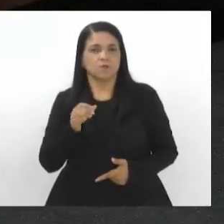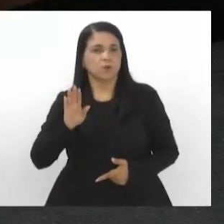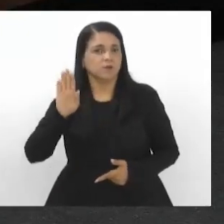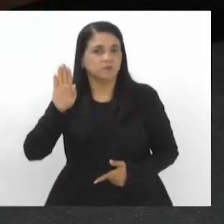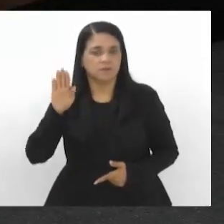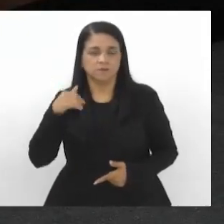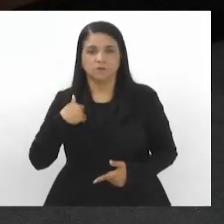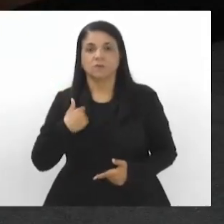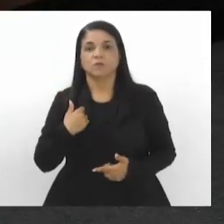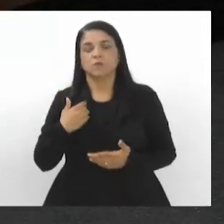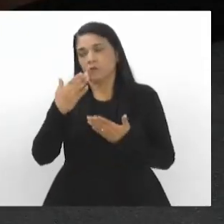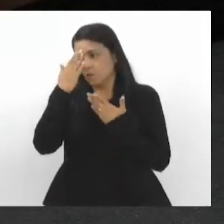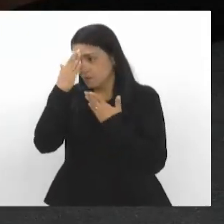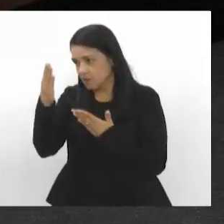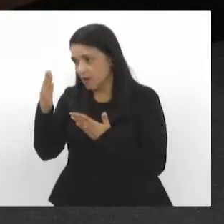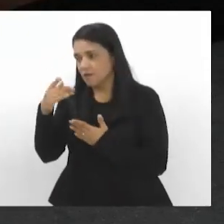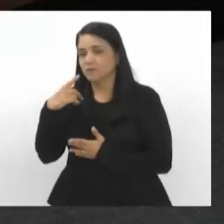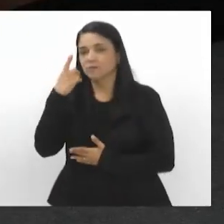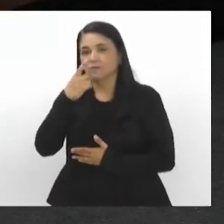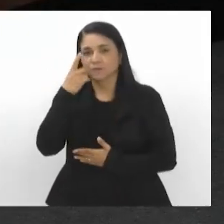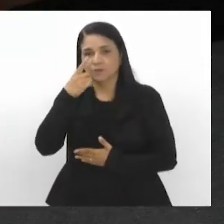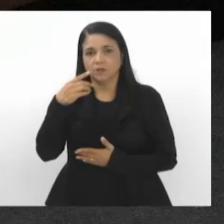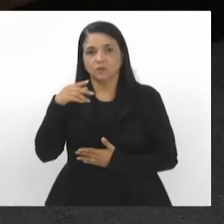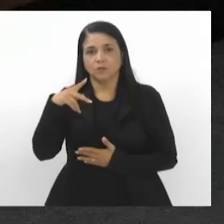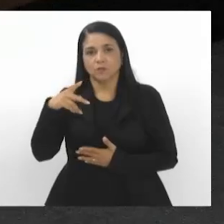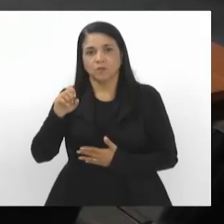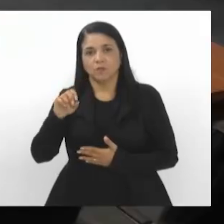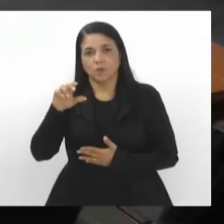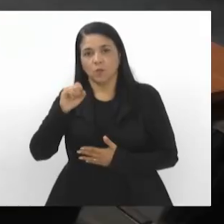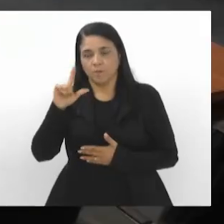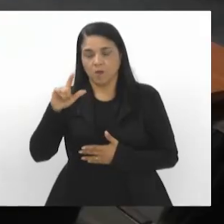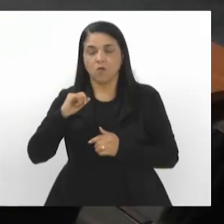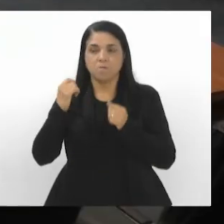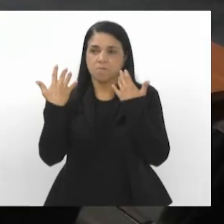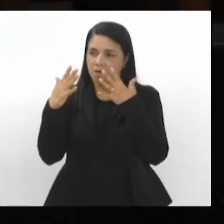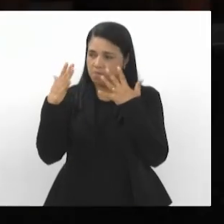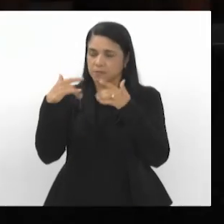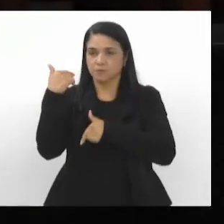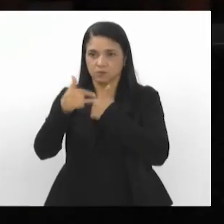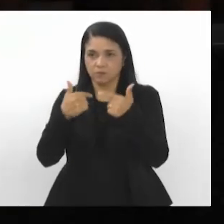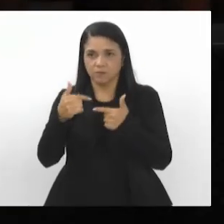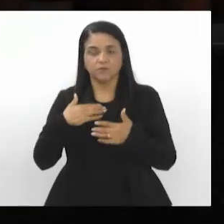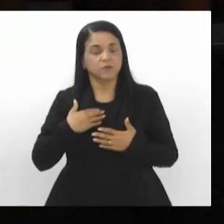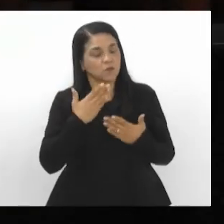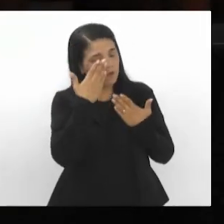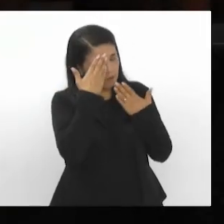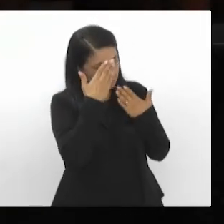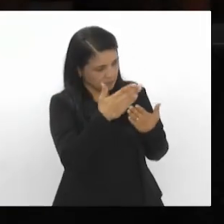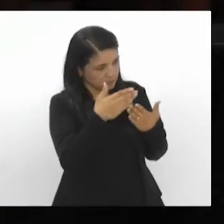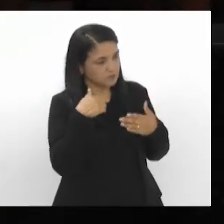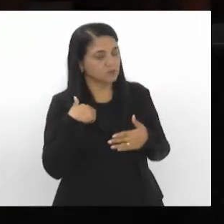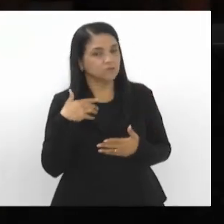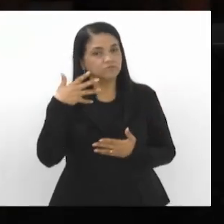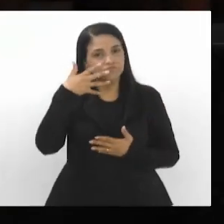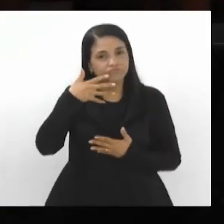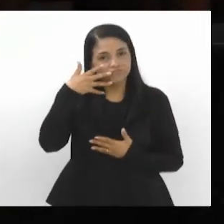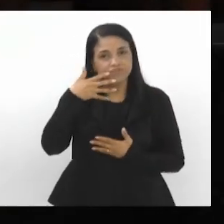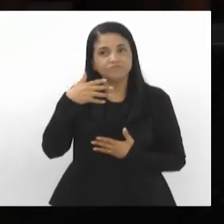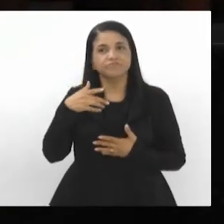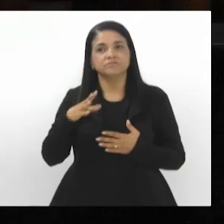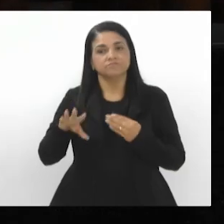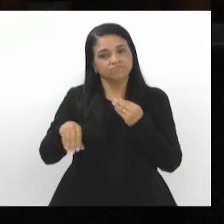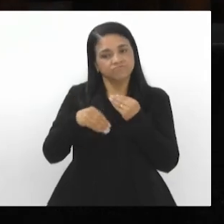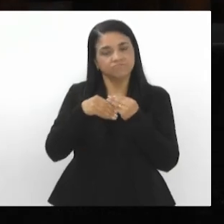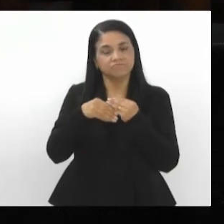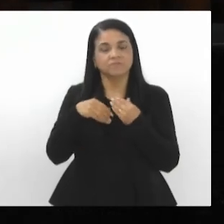Felipe Poubel, obrigado pela parte e parabéns mais uma vez pelo seu trabalho. E o que agradeço a parte de Vossa Excelência sempre engrandece,